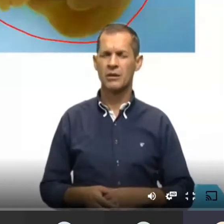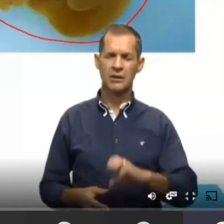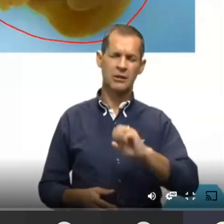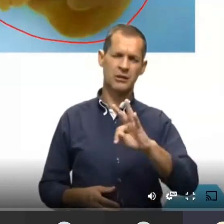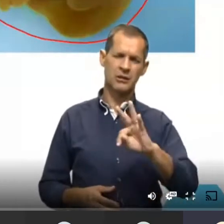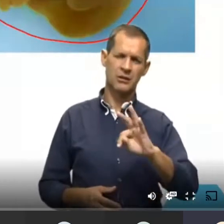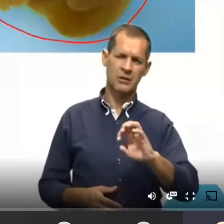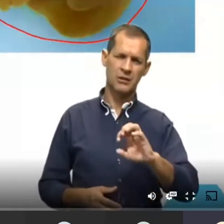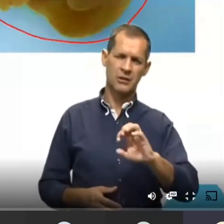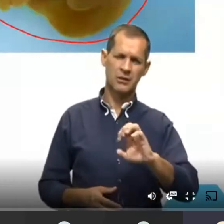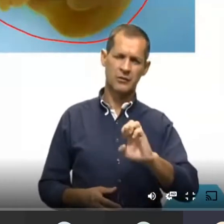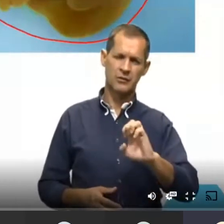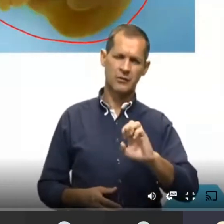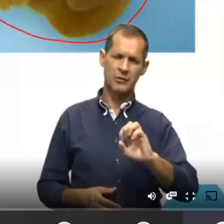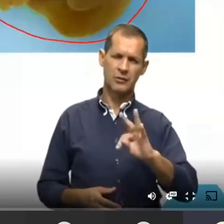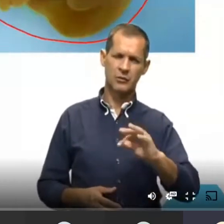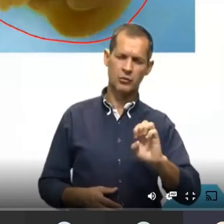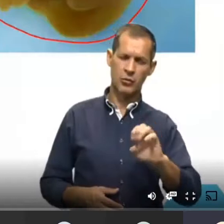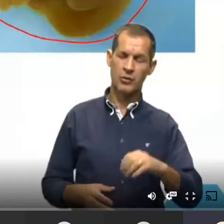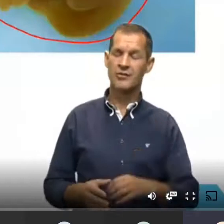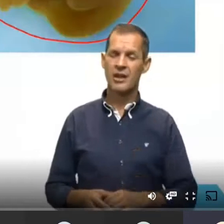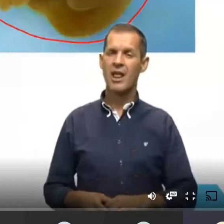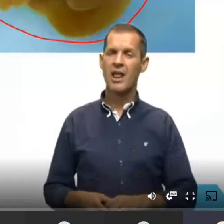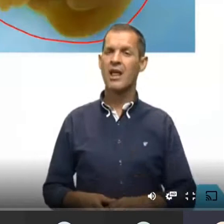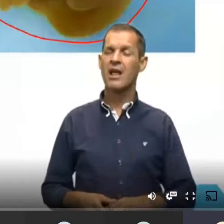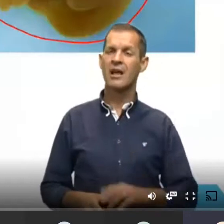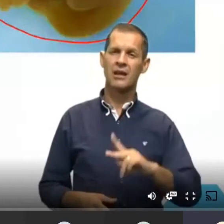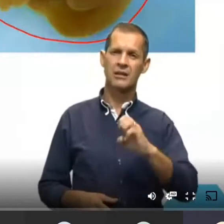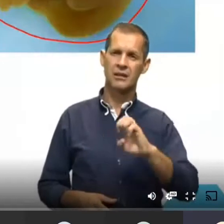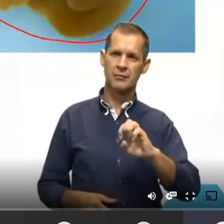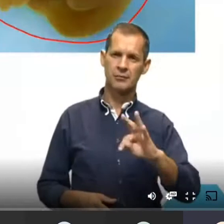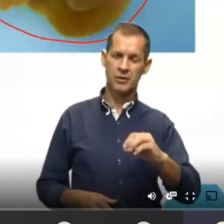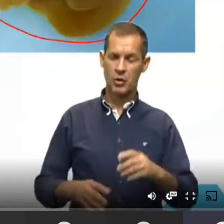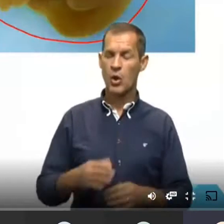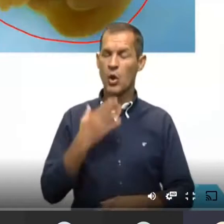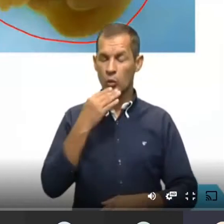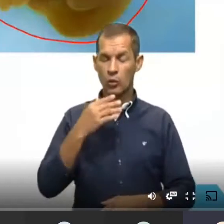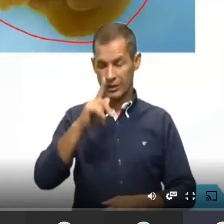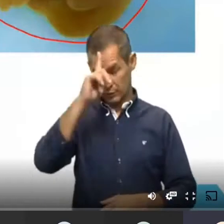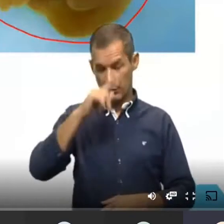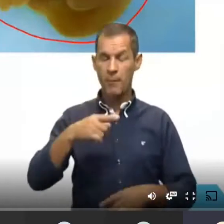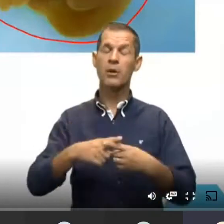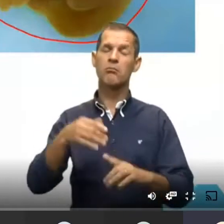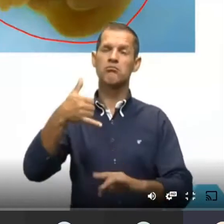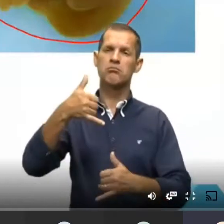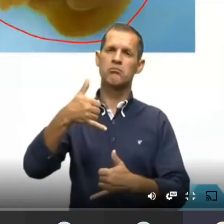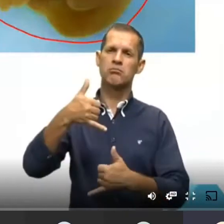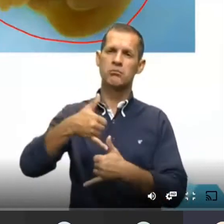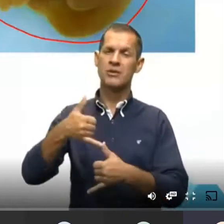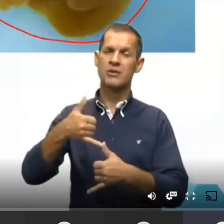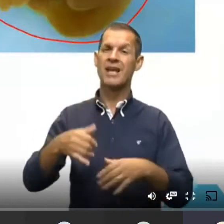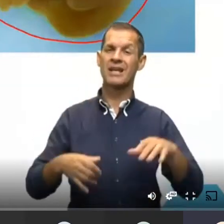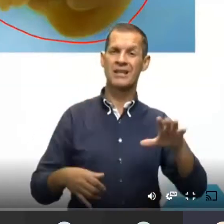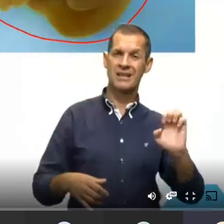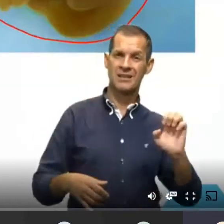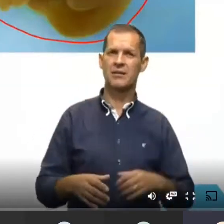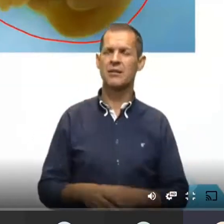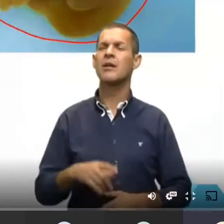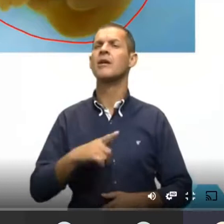pela esteatose hepática, né? Coloração amarela, justamente por causa dos lipídios, né? E na parte